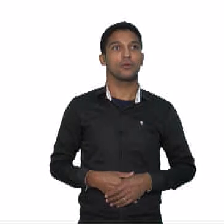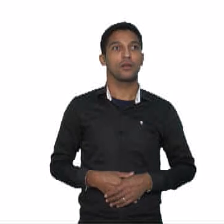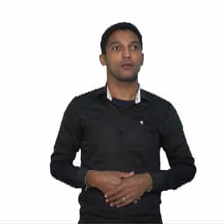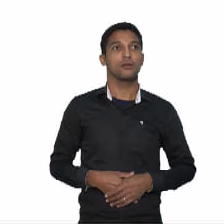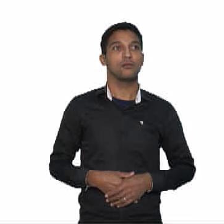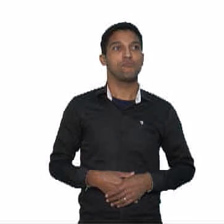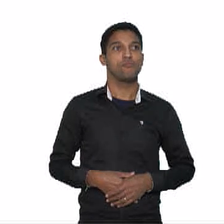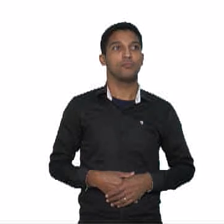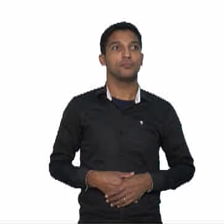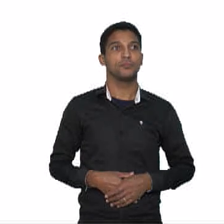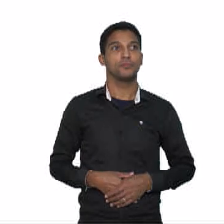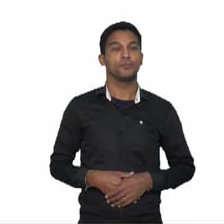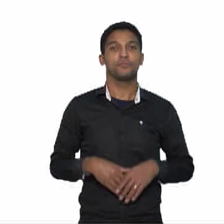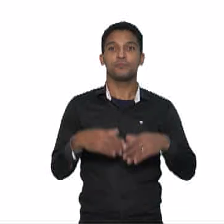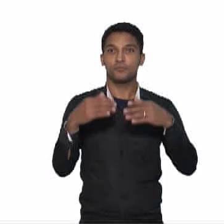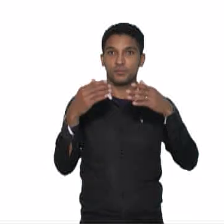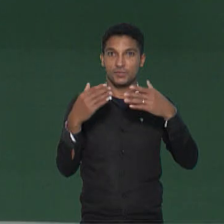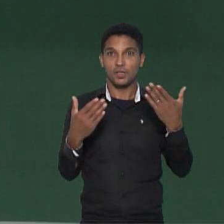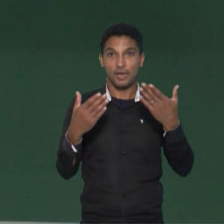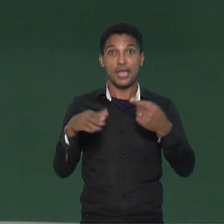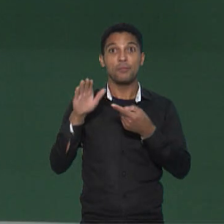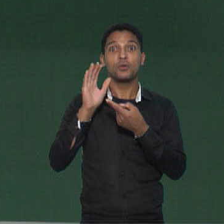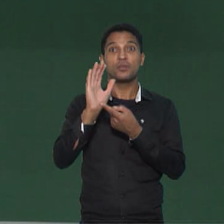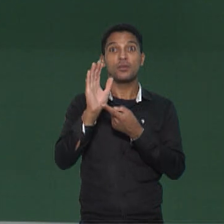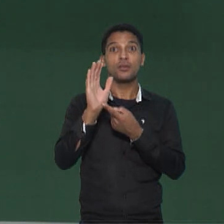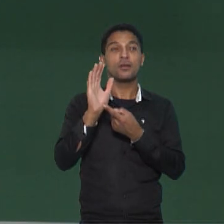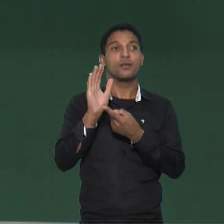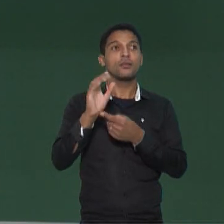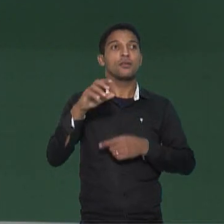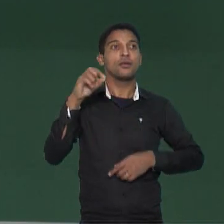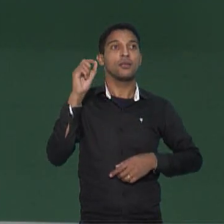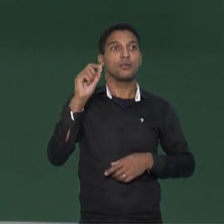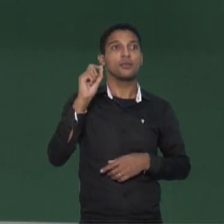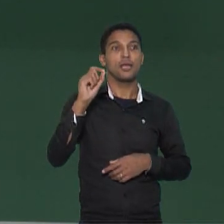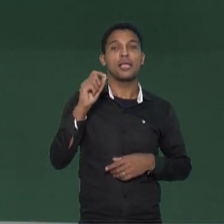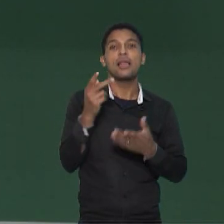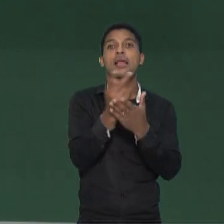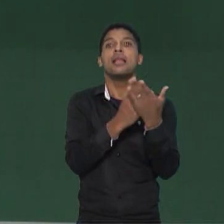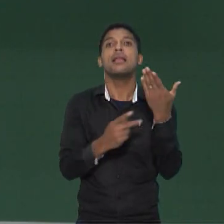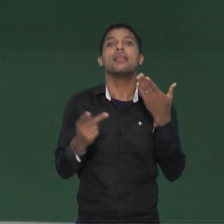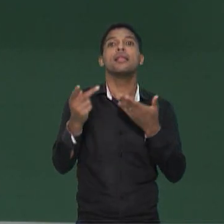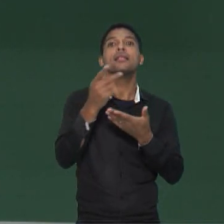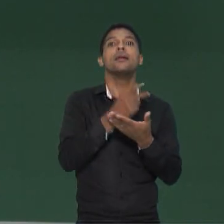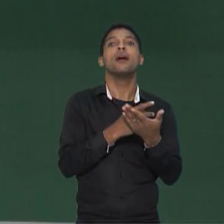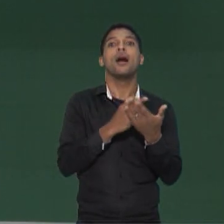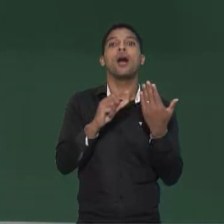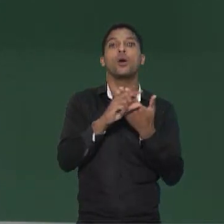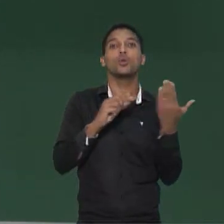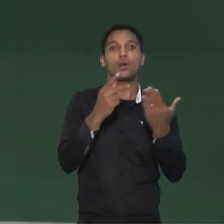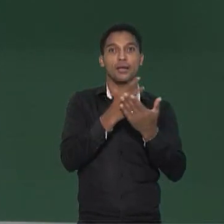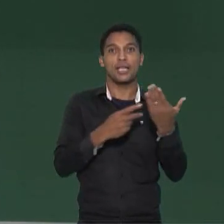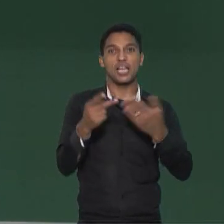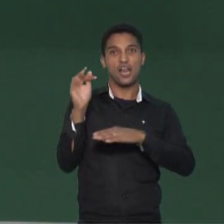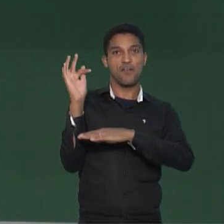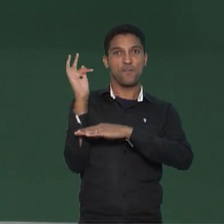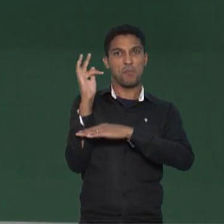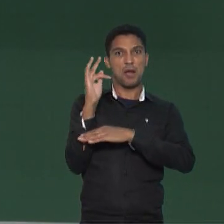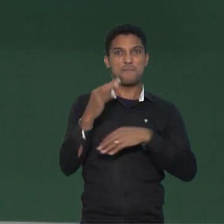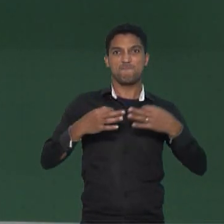técnica da pintura do nu, principalmente nu feminino, né? E ele gostava disso e ele era muito formal, ele